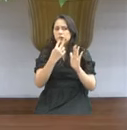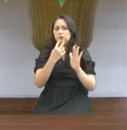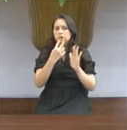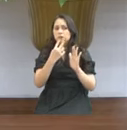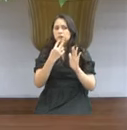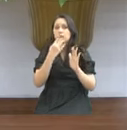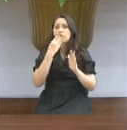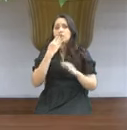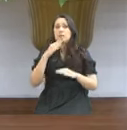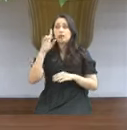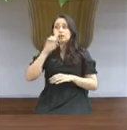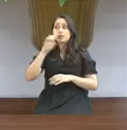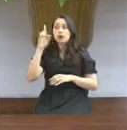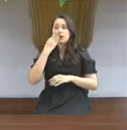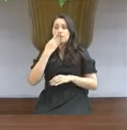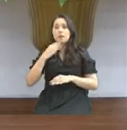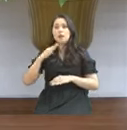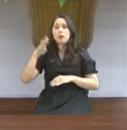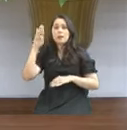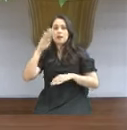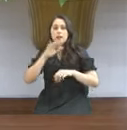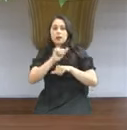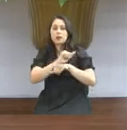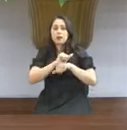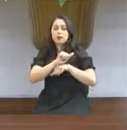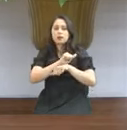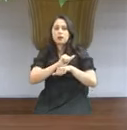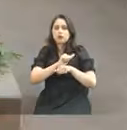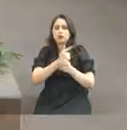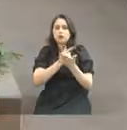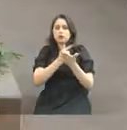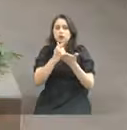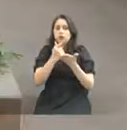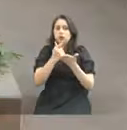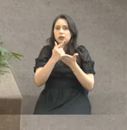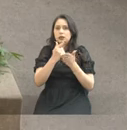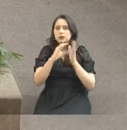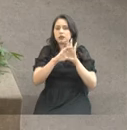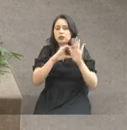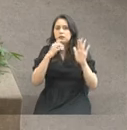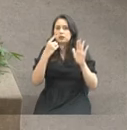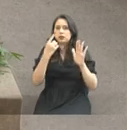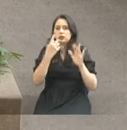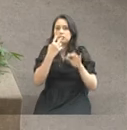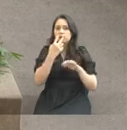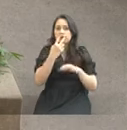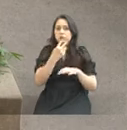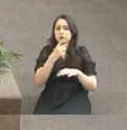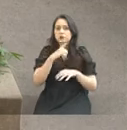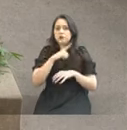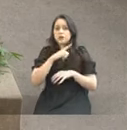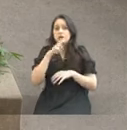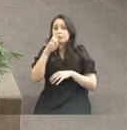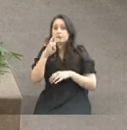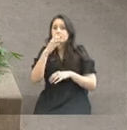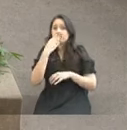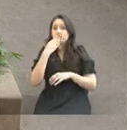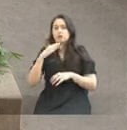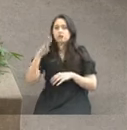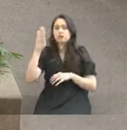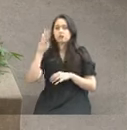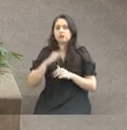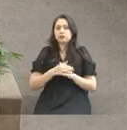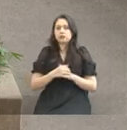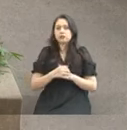Abraão. Gênesis 12, nós temos 5 promessas e 3 ordens. Ok?